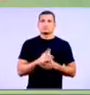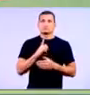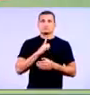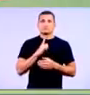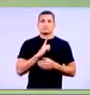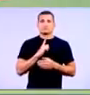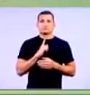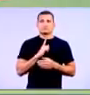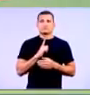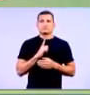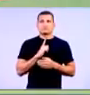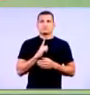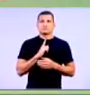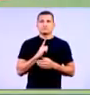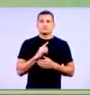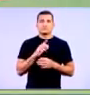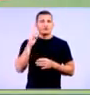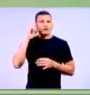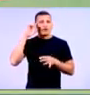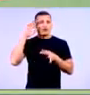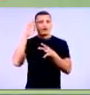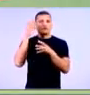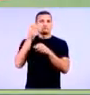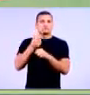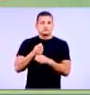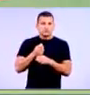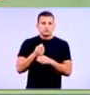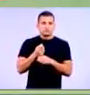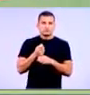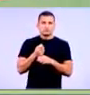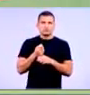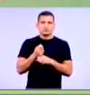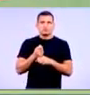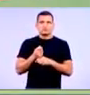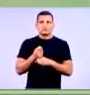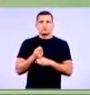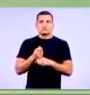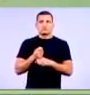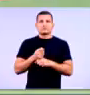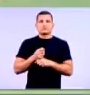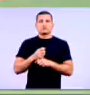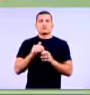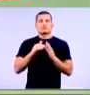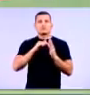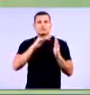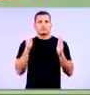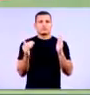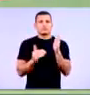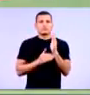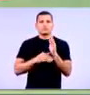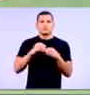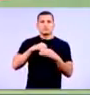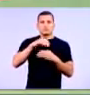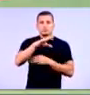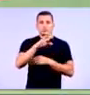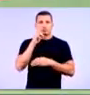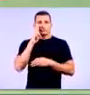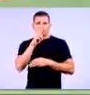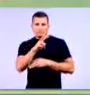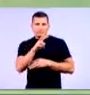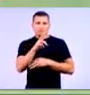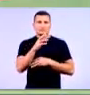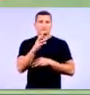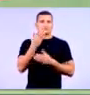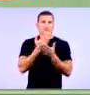traz uma revisão de todo o conteúdo que nós vimos a respeito do